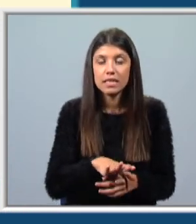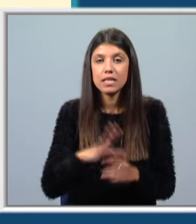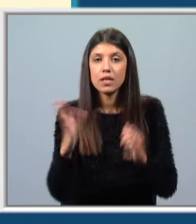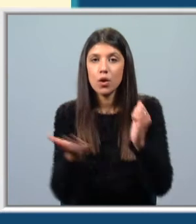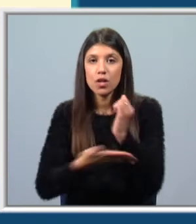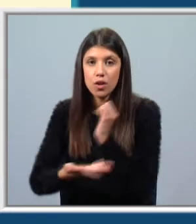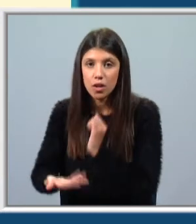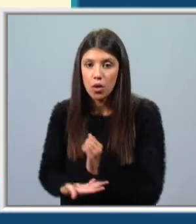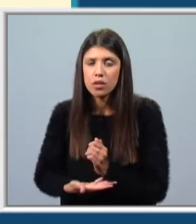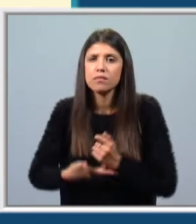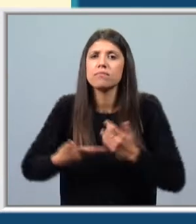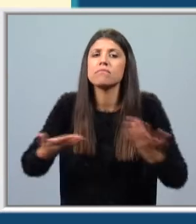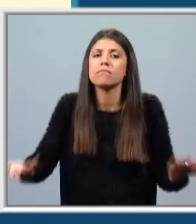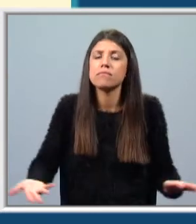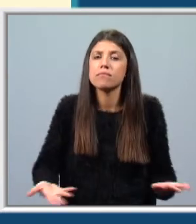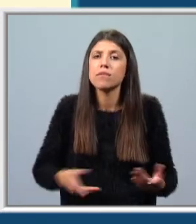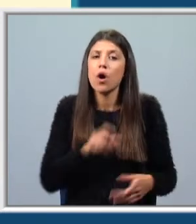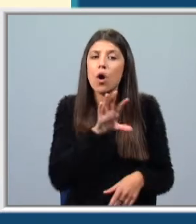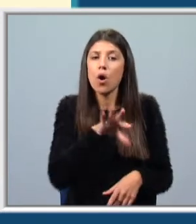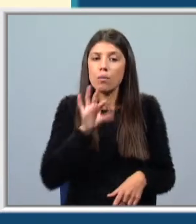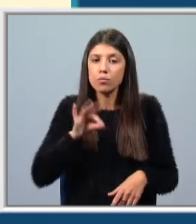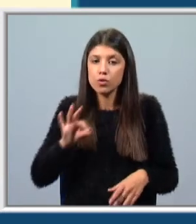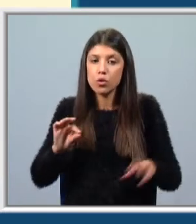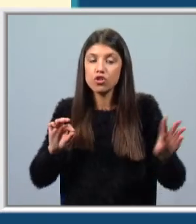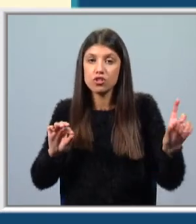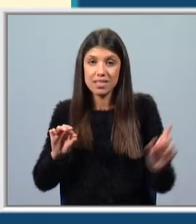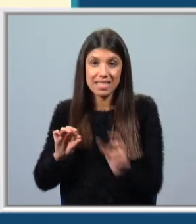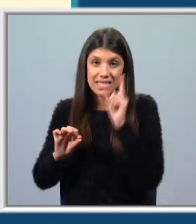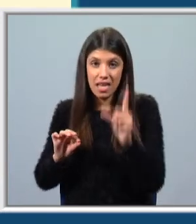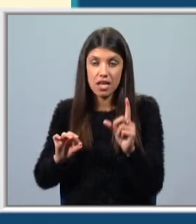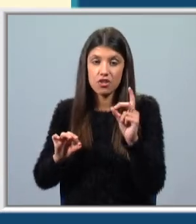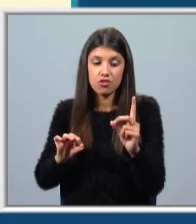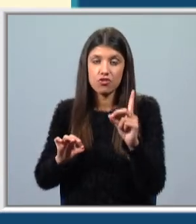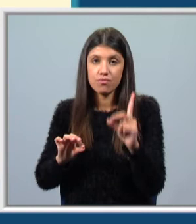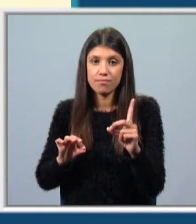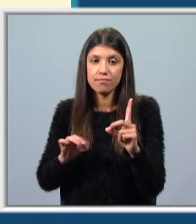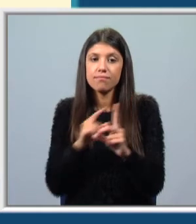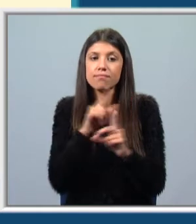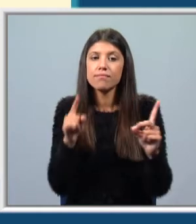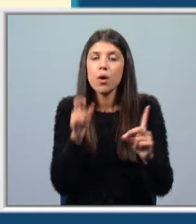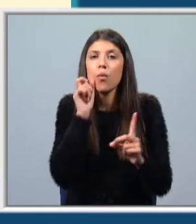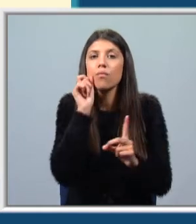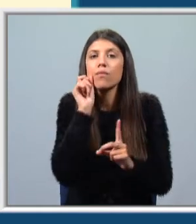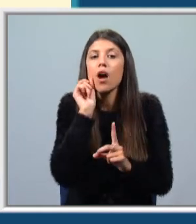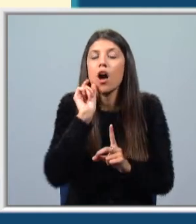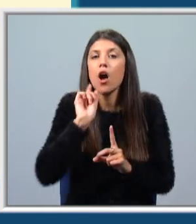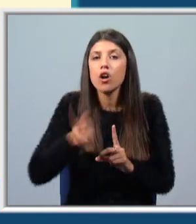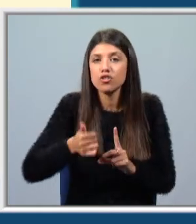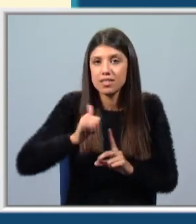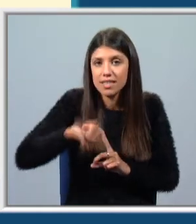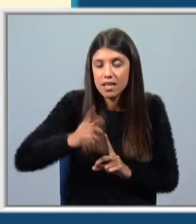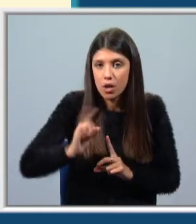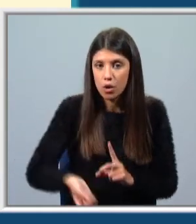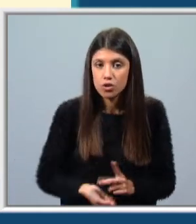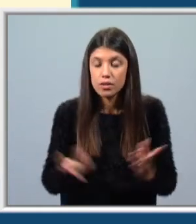uma estarão corretas. Então quem é que vos parece que sabia que o príncipe, até esta parte do excerto, sabia